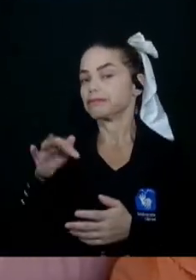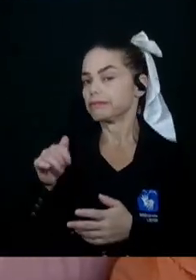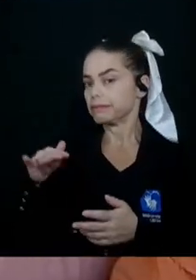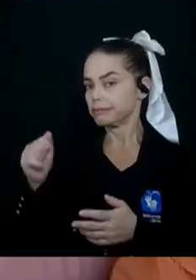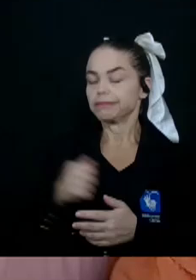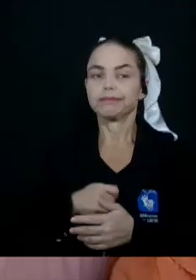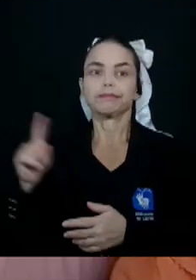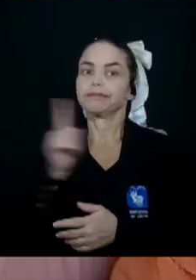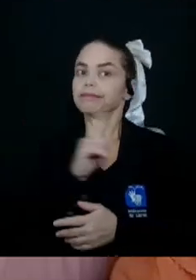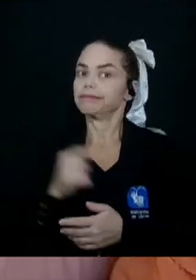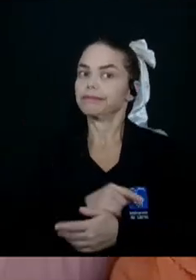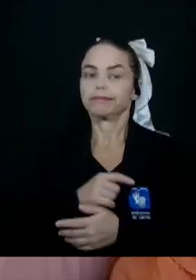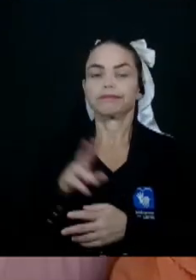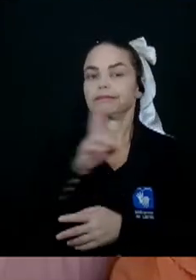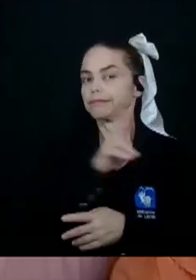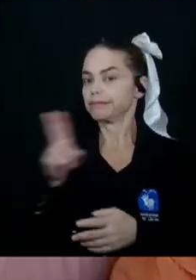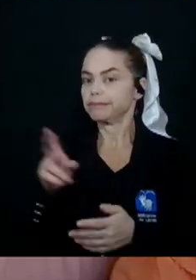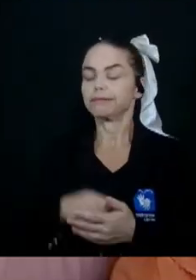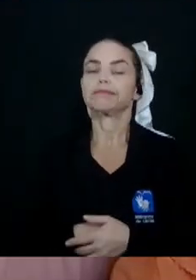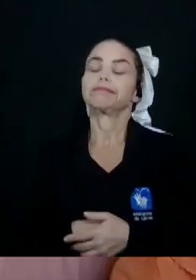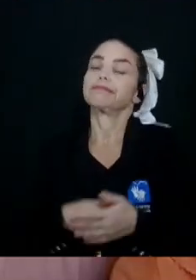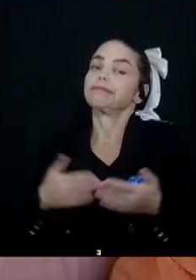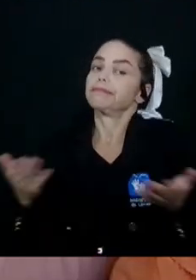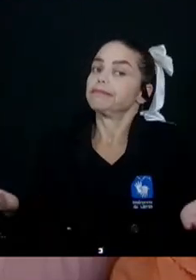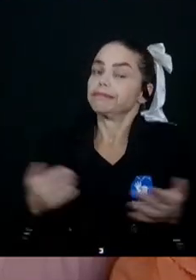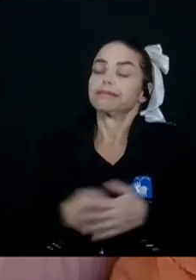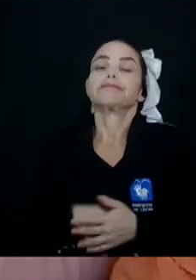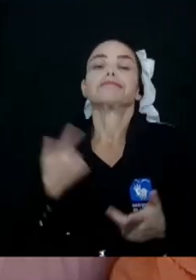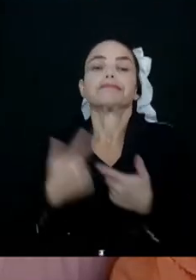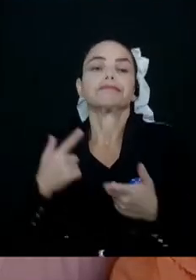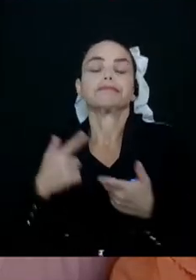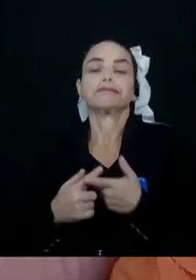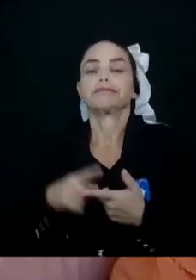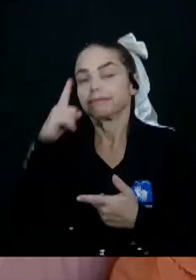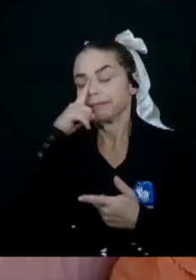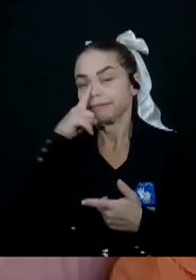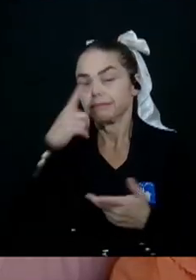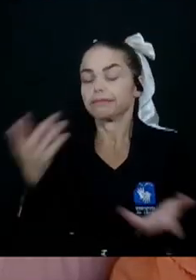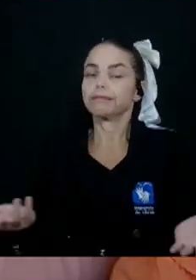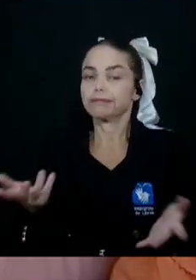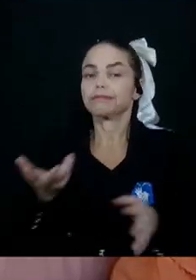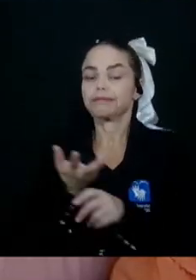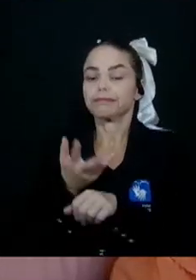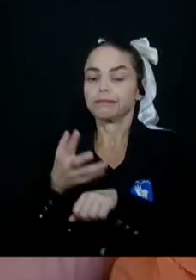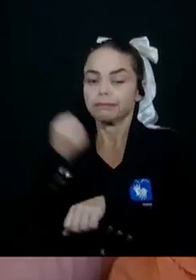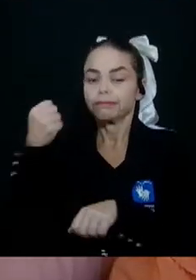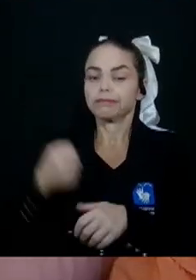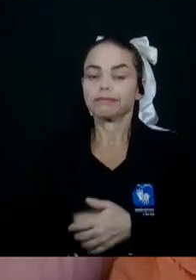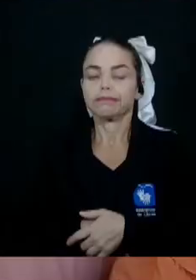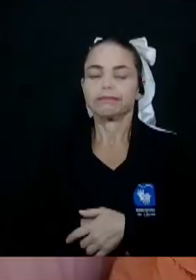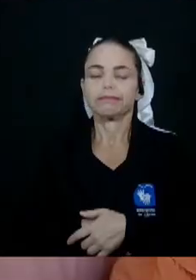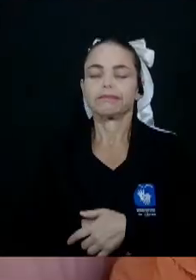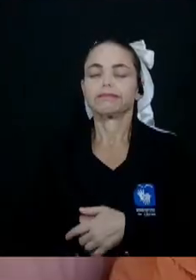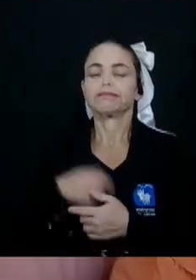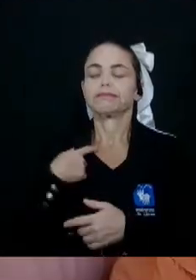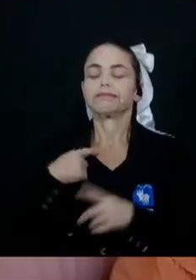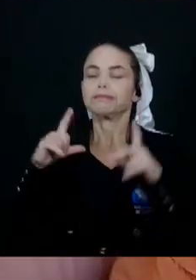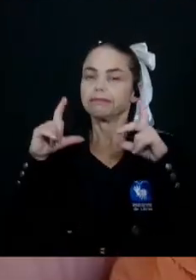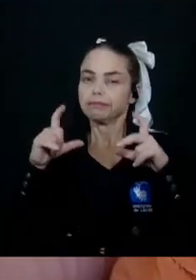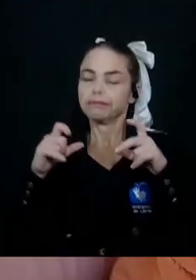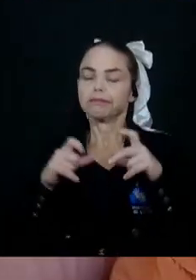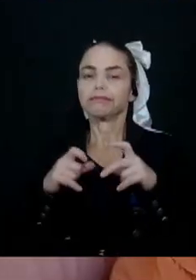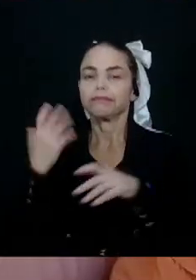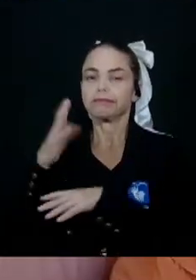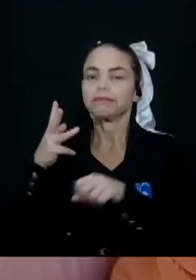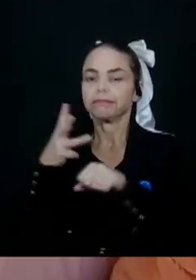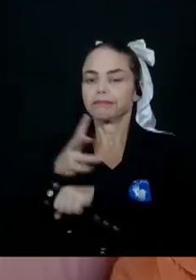dela que tá indo Pix? Porque, assim, até a minha mãe já caiu no golpe. Pegaram a minha foto, colocaram no WhatsApp e falaram: mãe, tudo